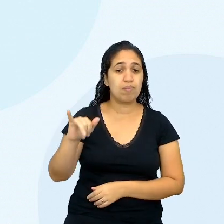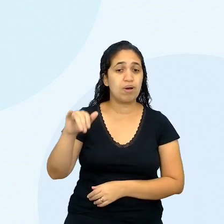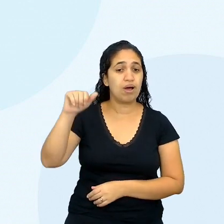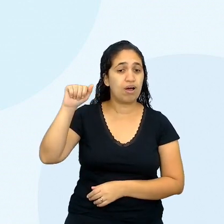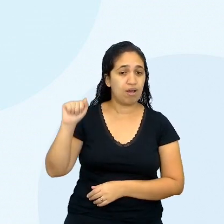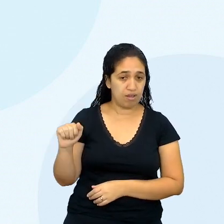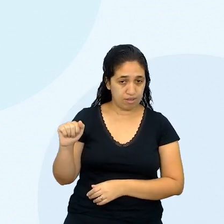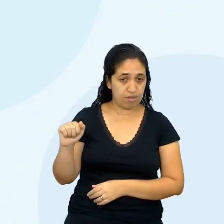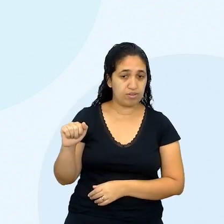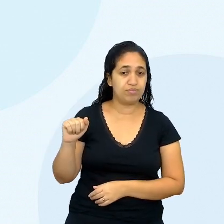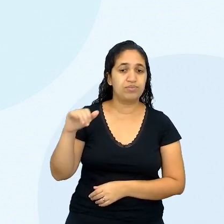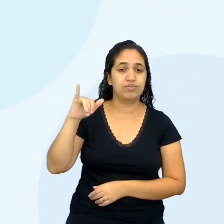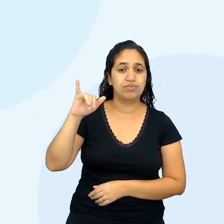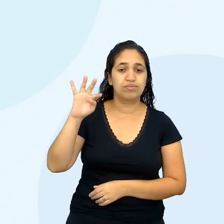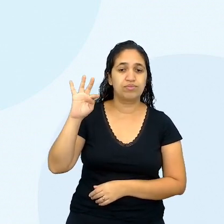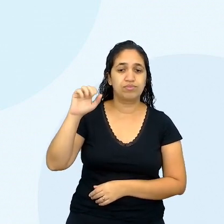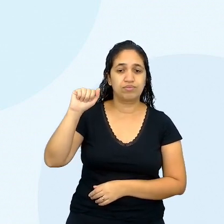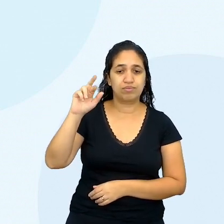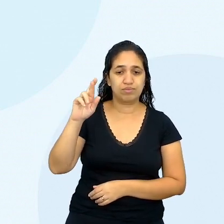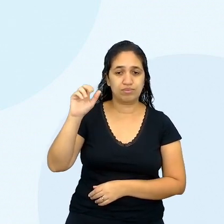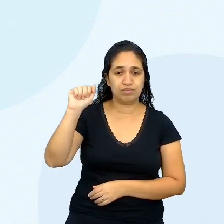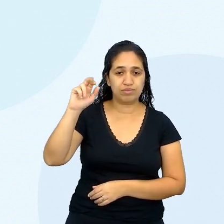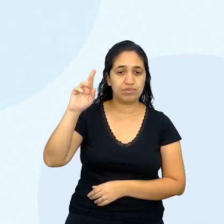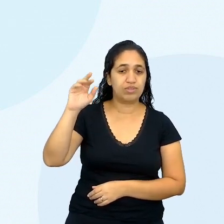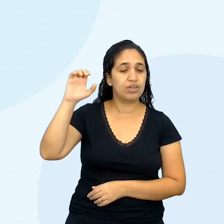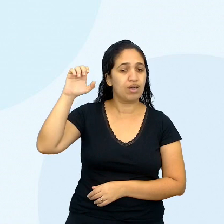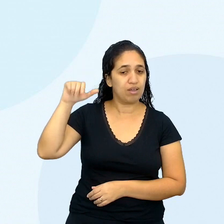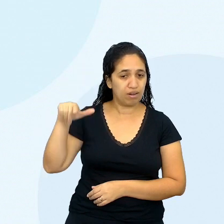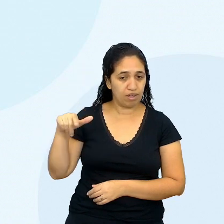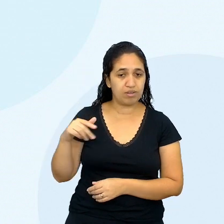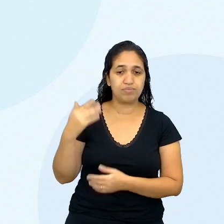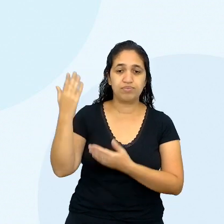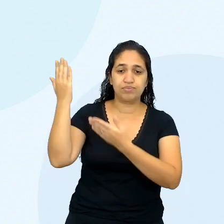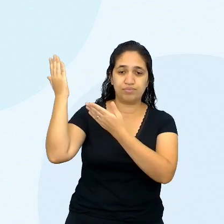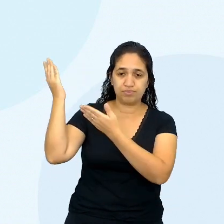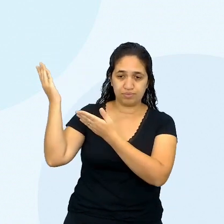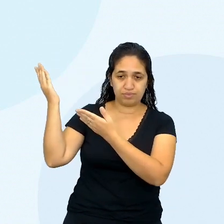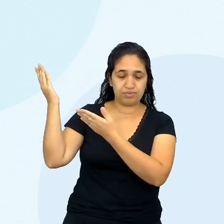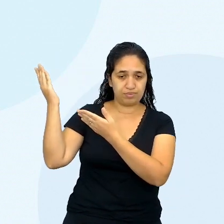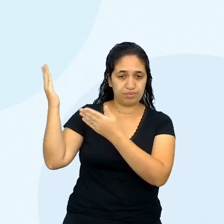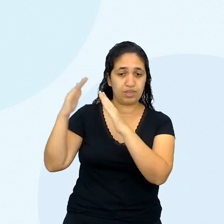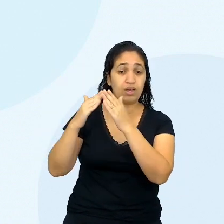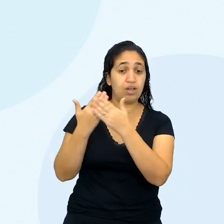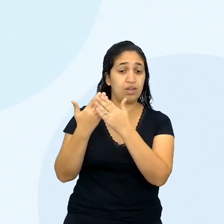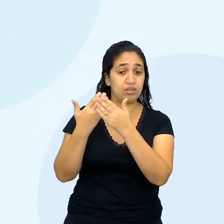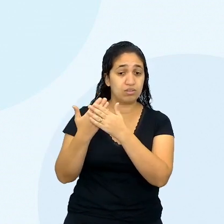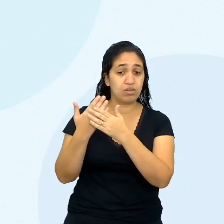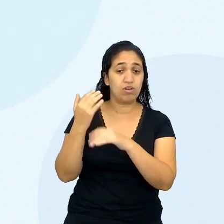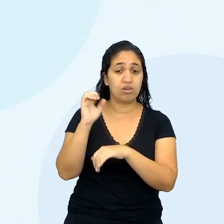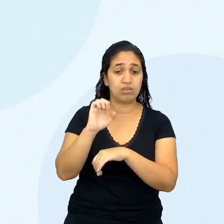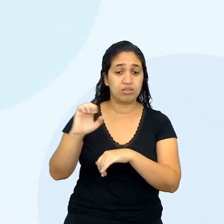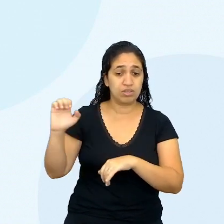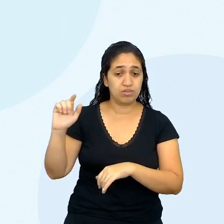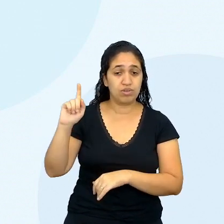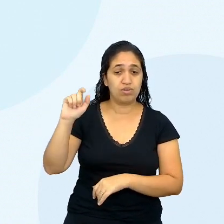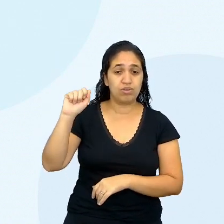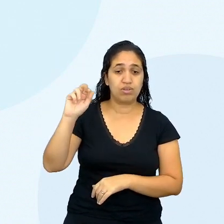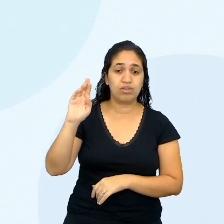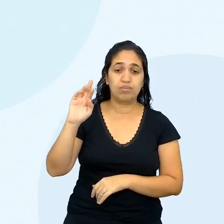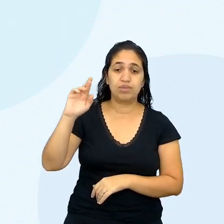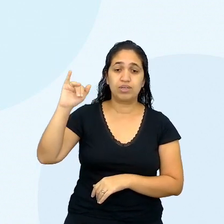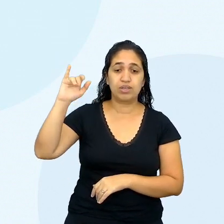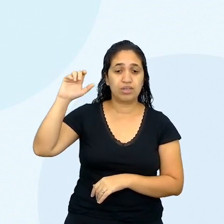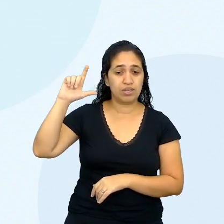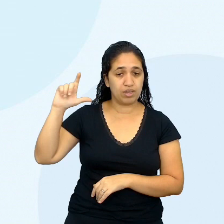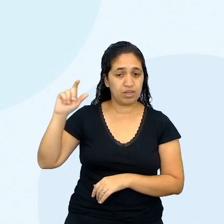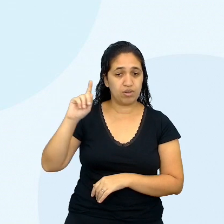de Ensino de Tararé, projeto Desperdício Zero. E a Escola Estadual PEI Dr. Gabriel Ribeiro dos Santos de